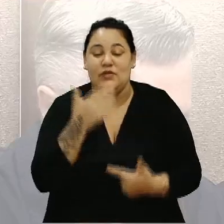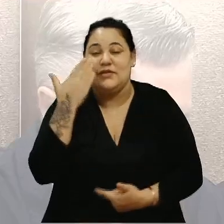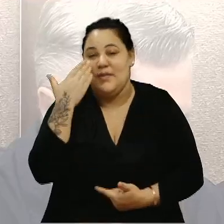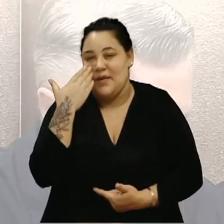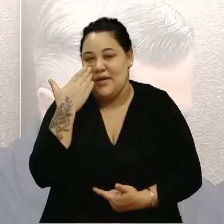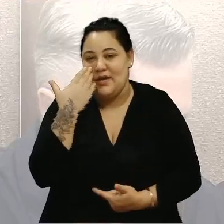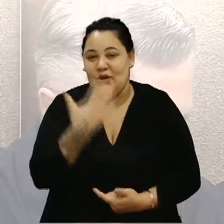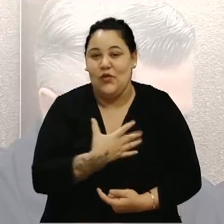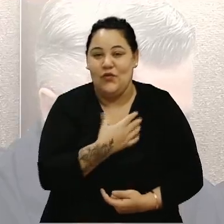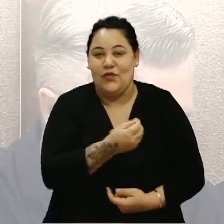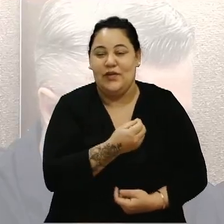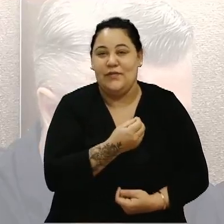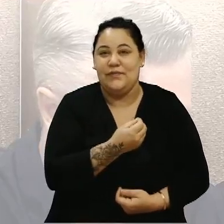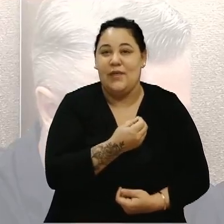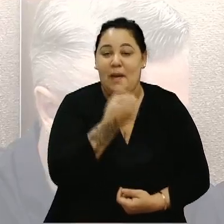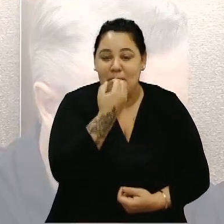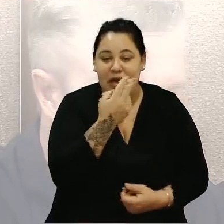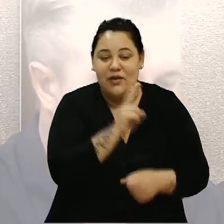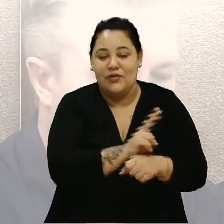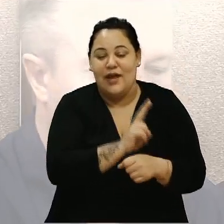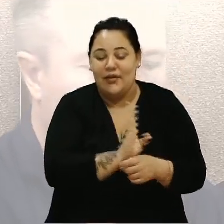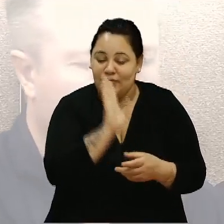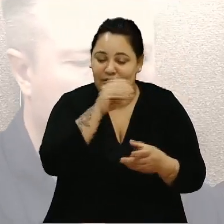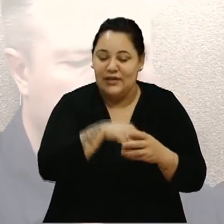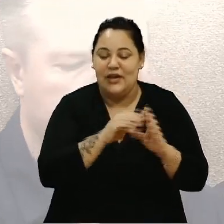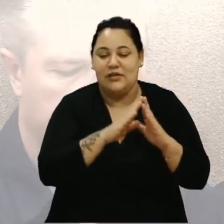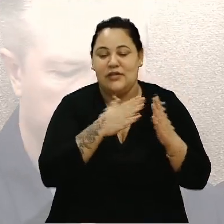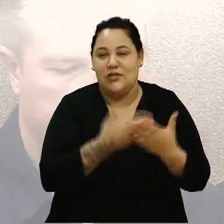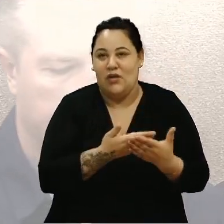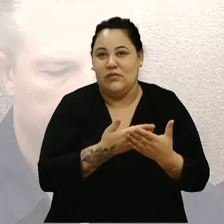seu filho está bem acolhido na escola. Uma escola